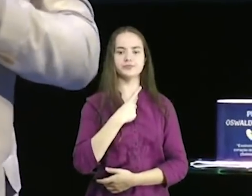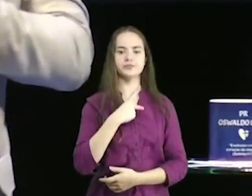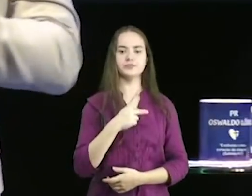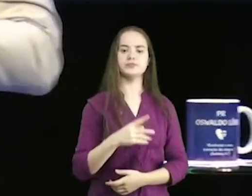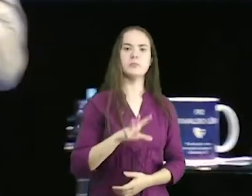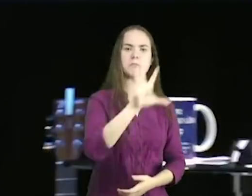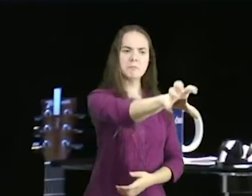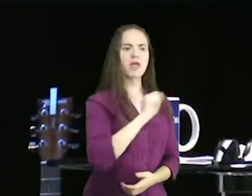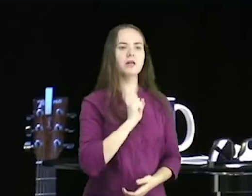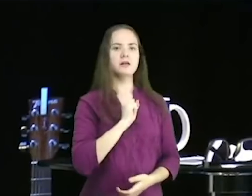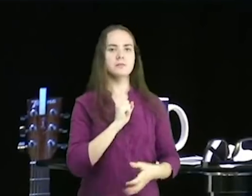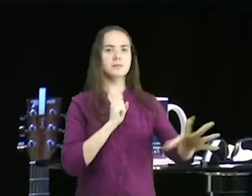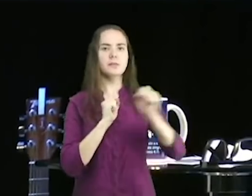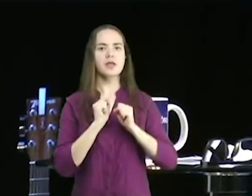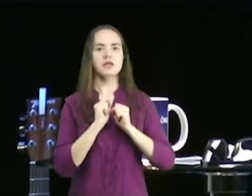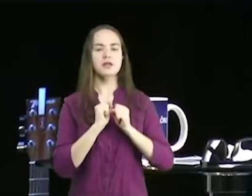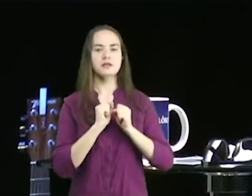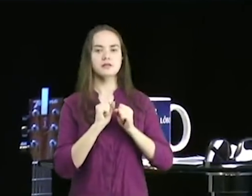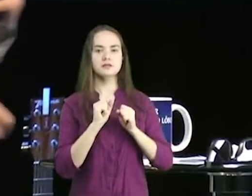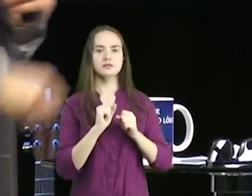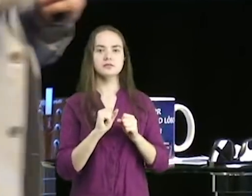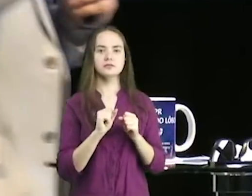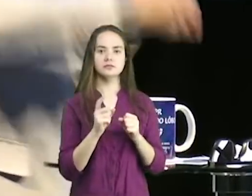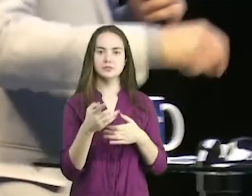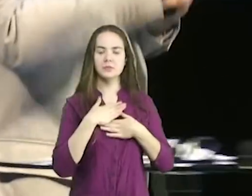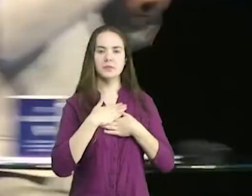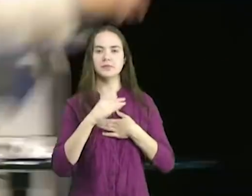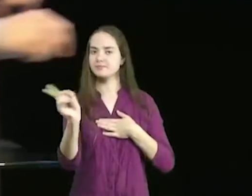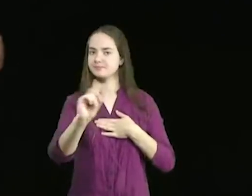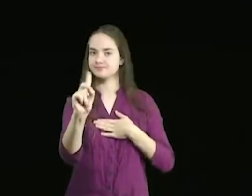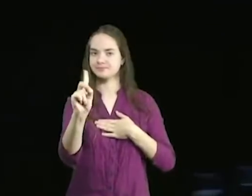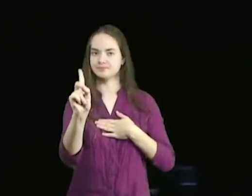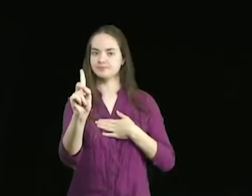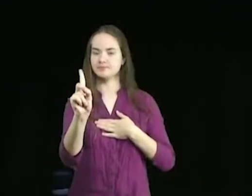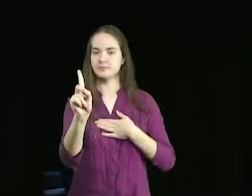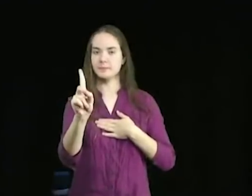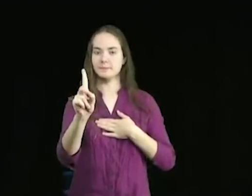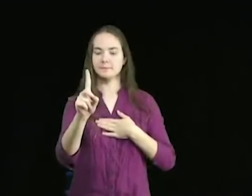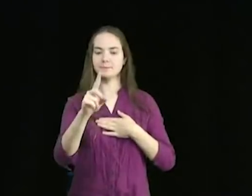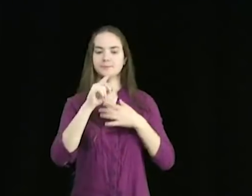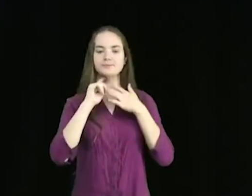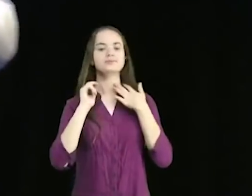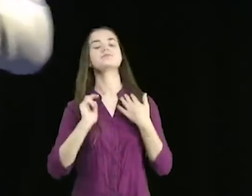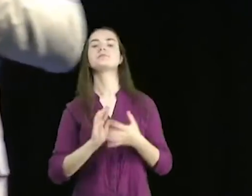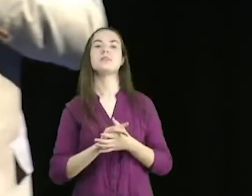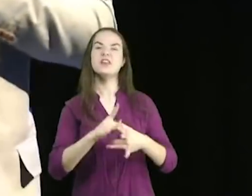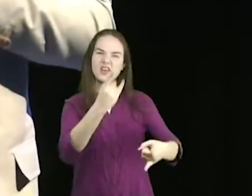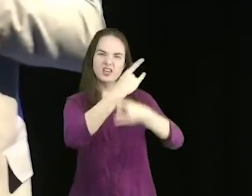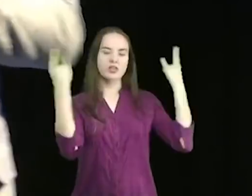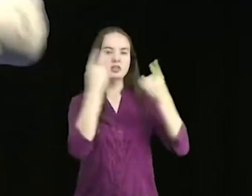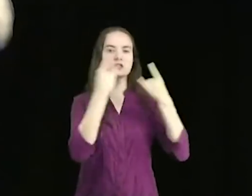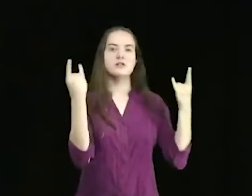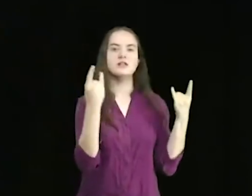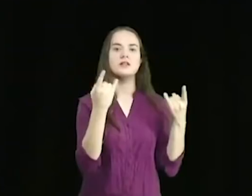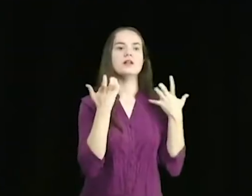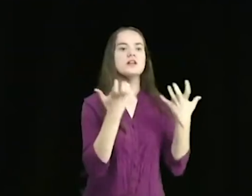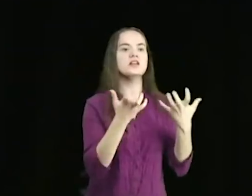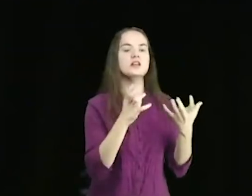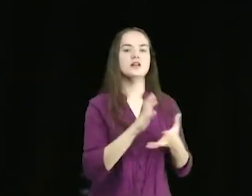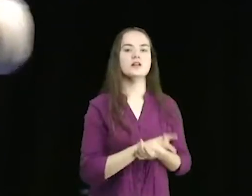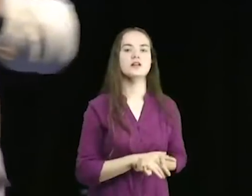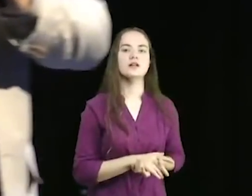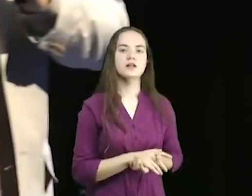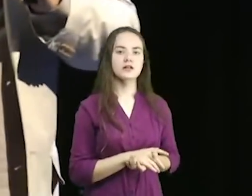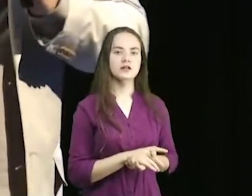outros ilegitimamente, com fraude, para ficar para você. A ganância está em você não construir sua família e querer destruir a família dos outros para você